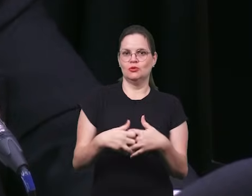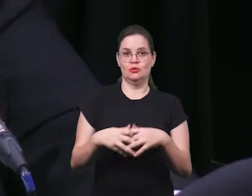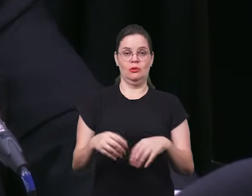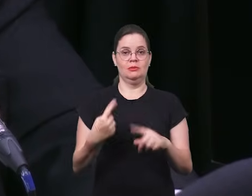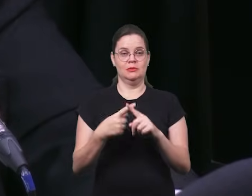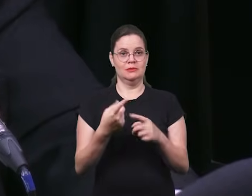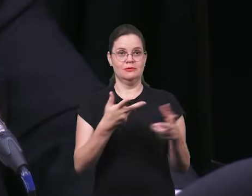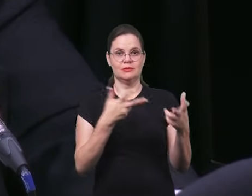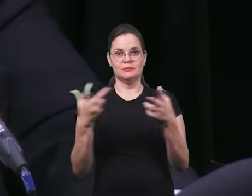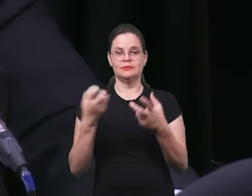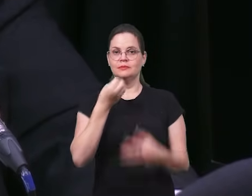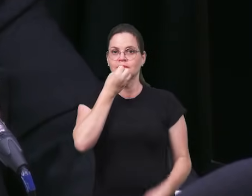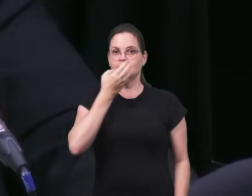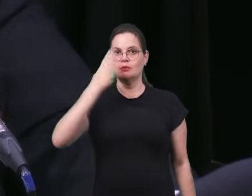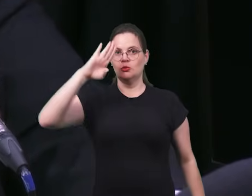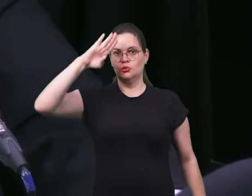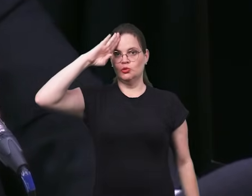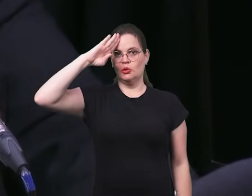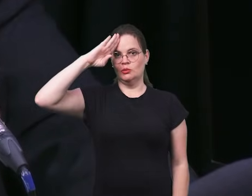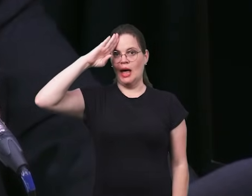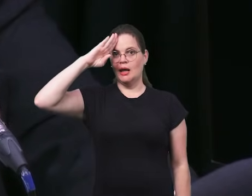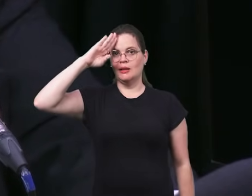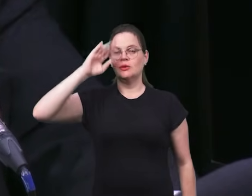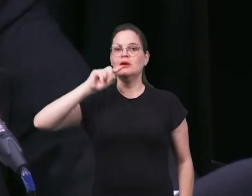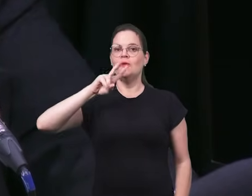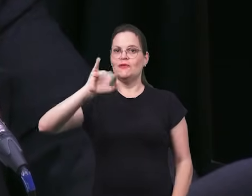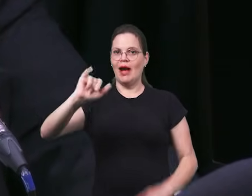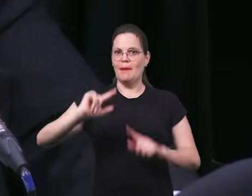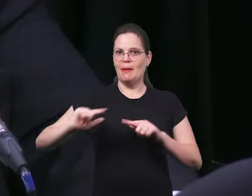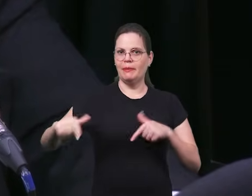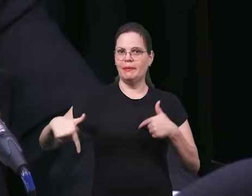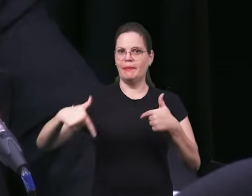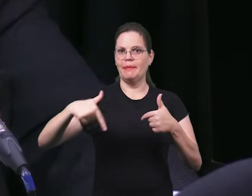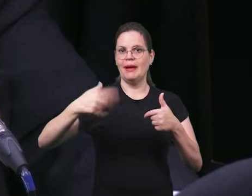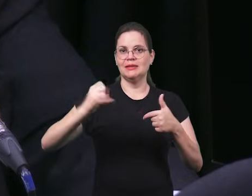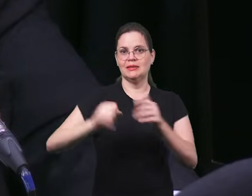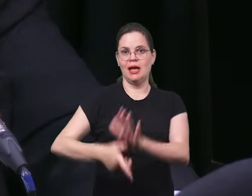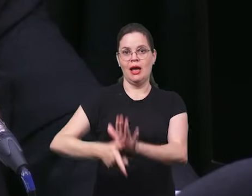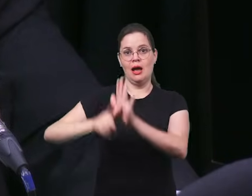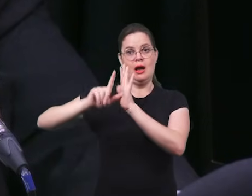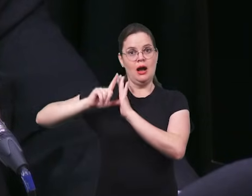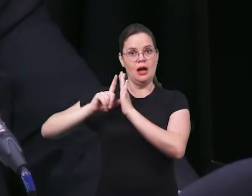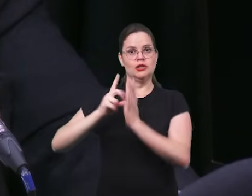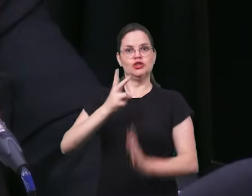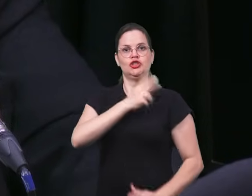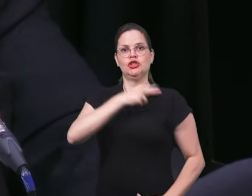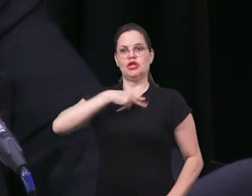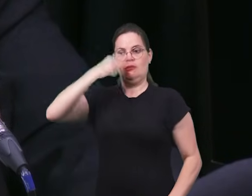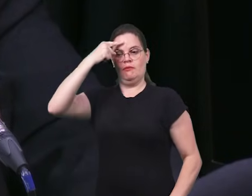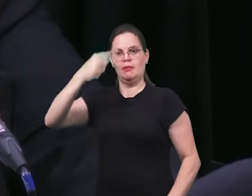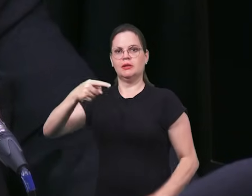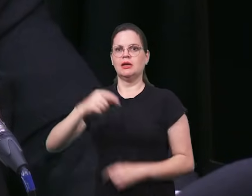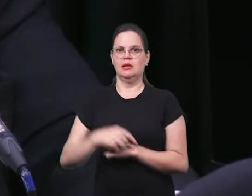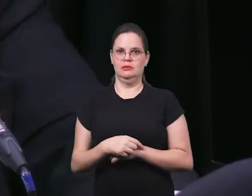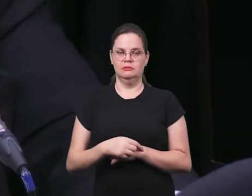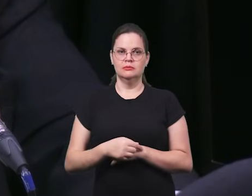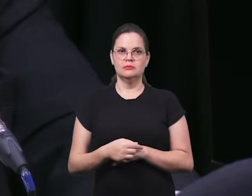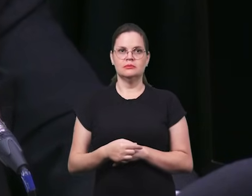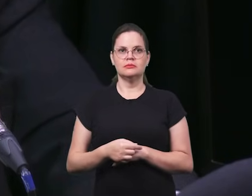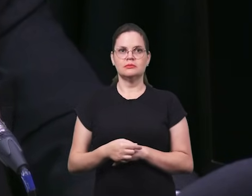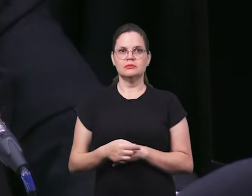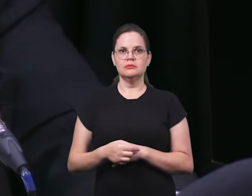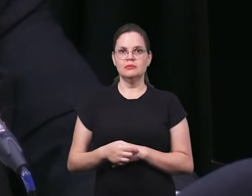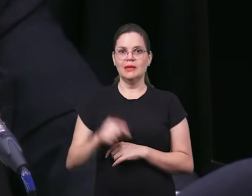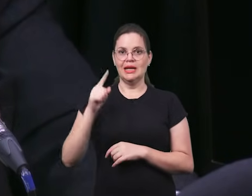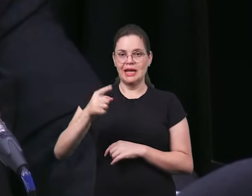um bom soldado, ele só executa uma ordem quando vem de um superior, né? Ele vai executar aquilo que foi determinado. E